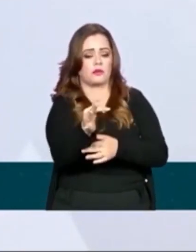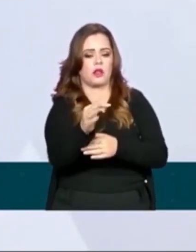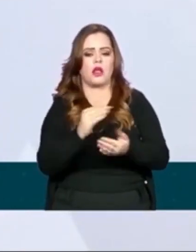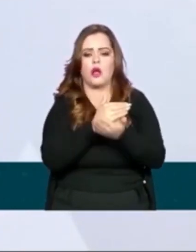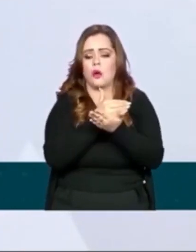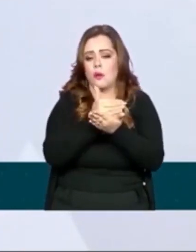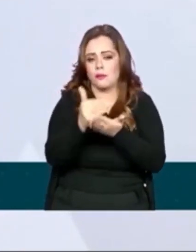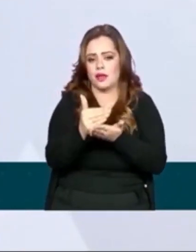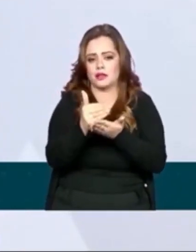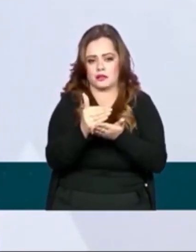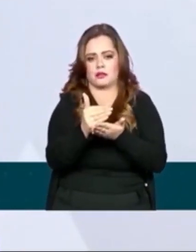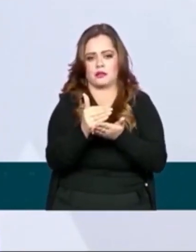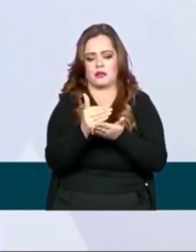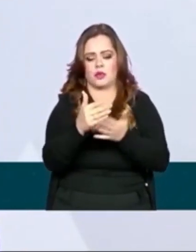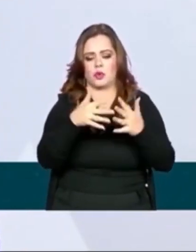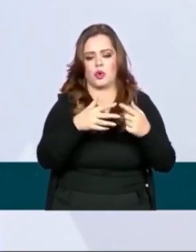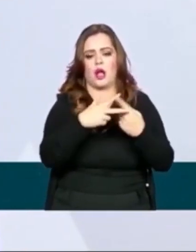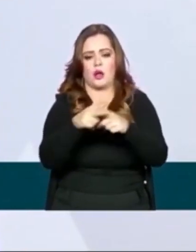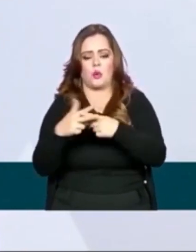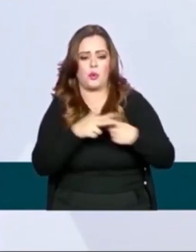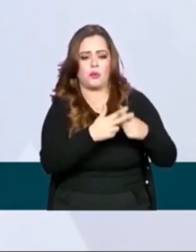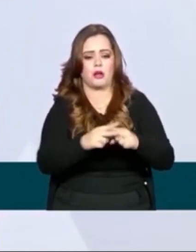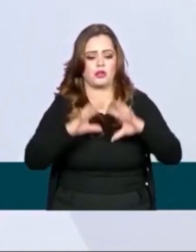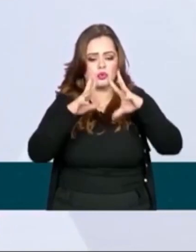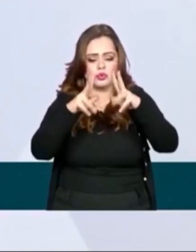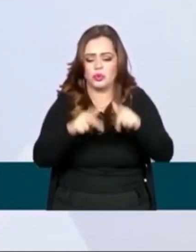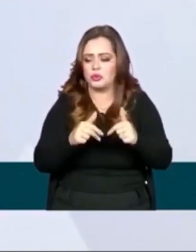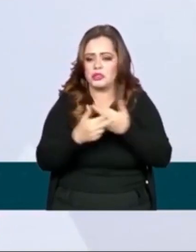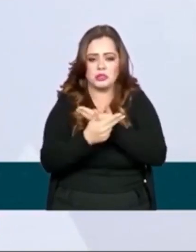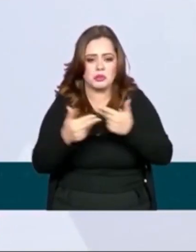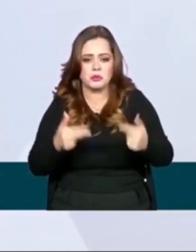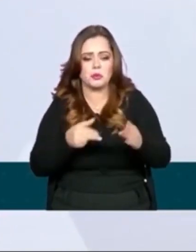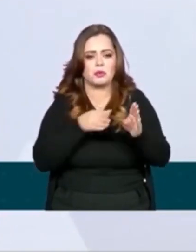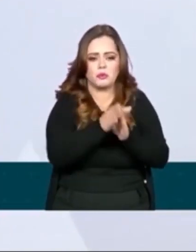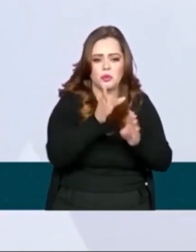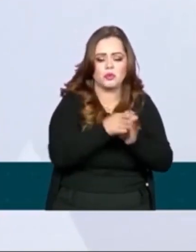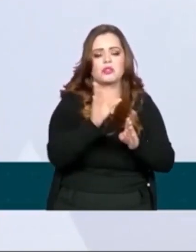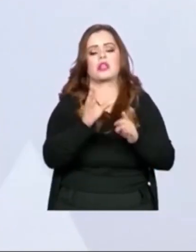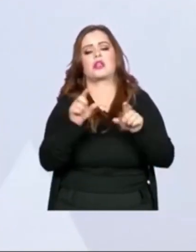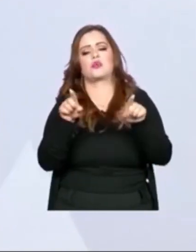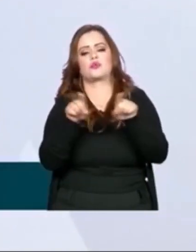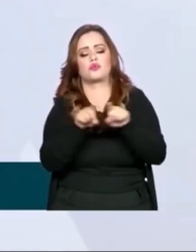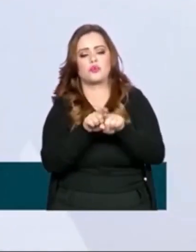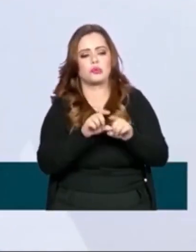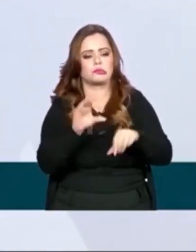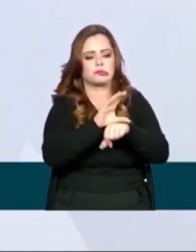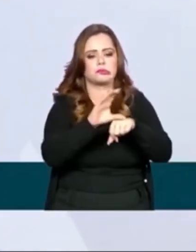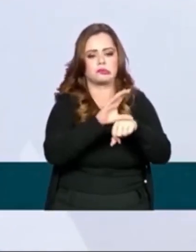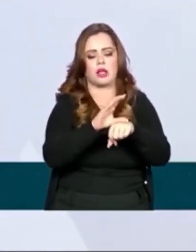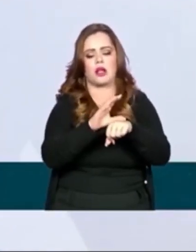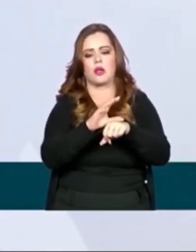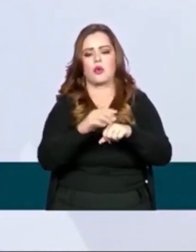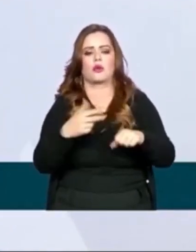com a remontagem da engrenagem das conferências, dos conselhos, das audiências públicas, das